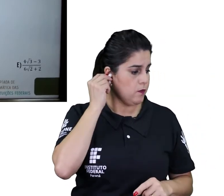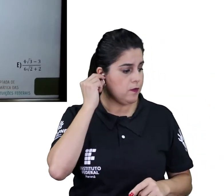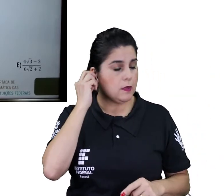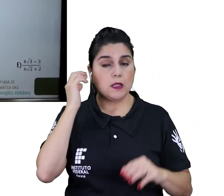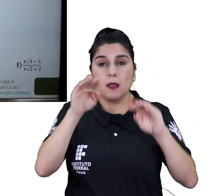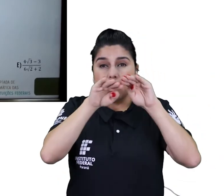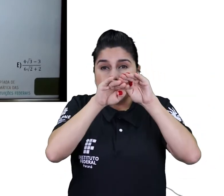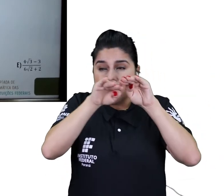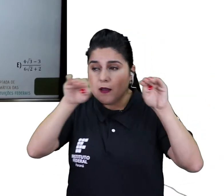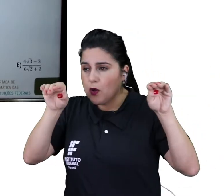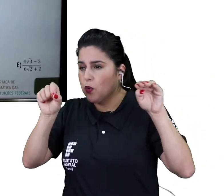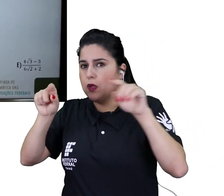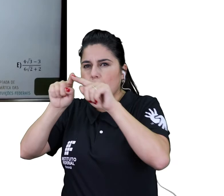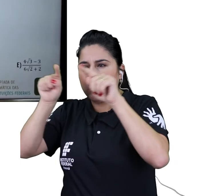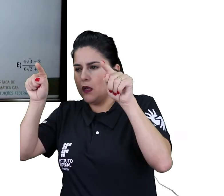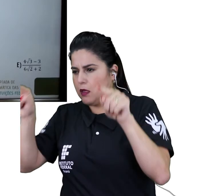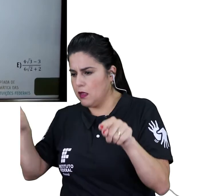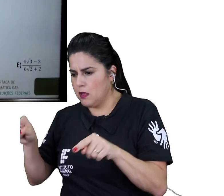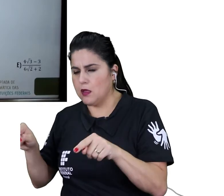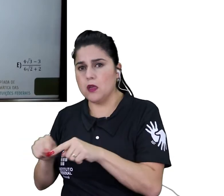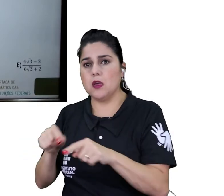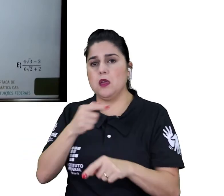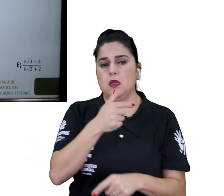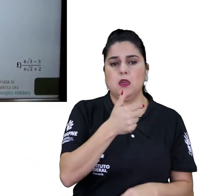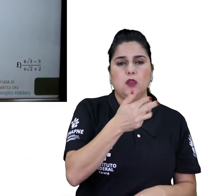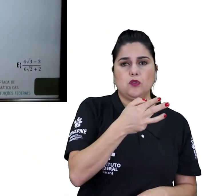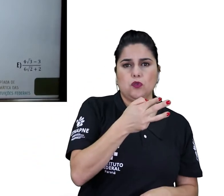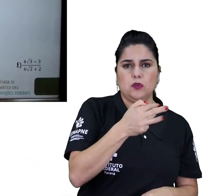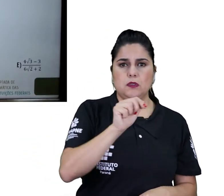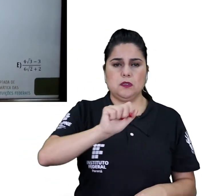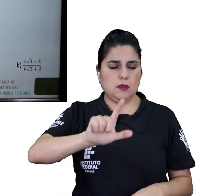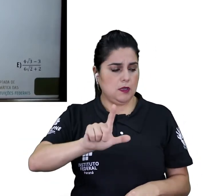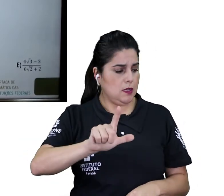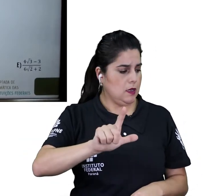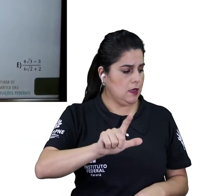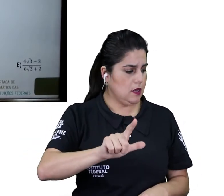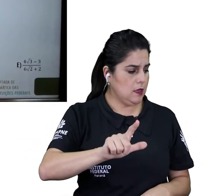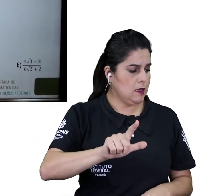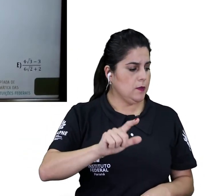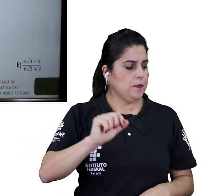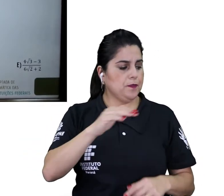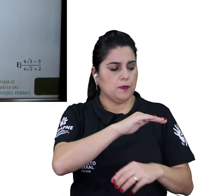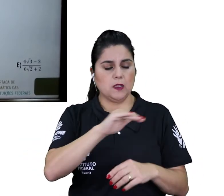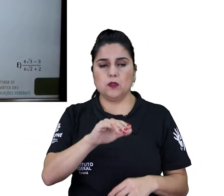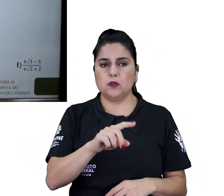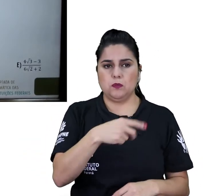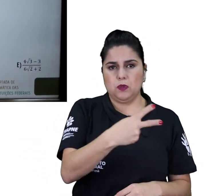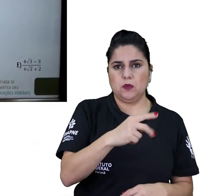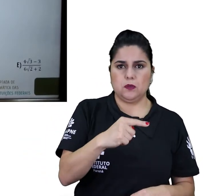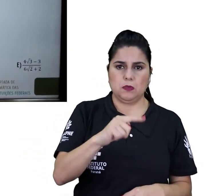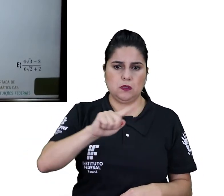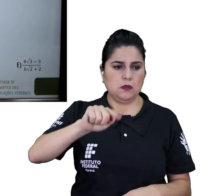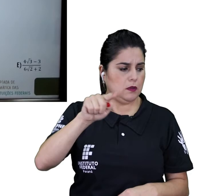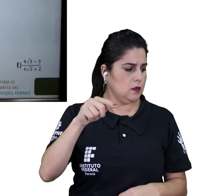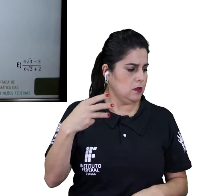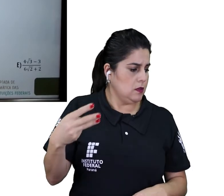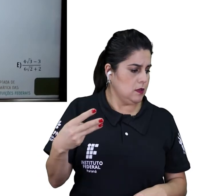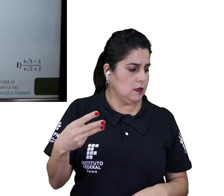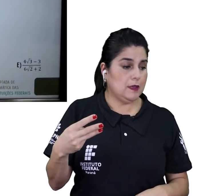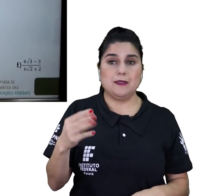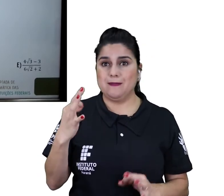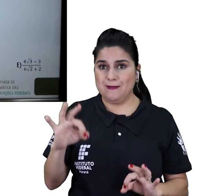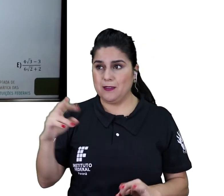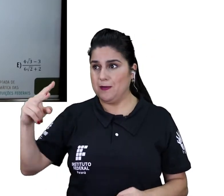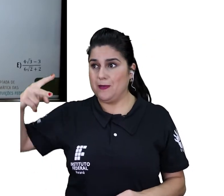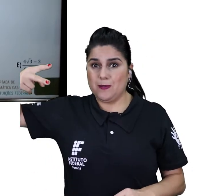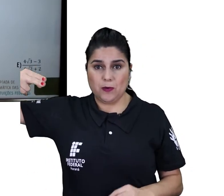os perímetros, deu 12L sobre 2 menos raiz de 3.